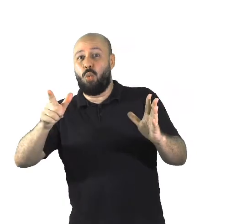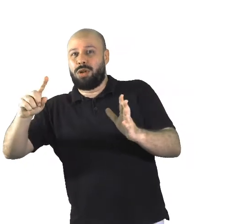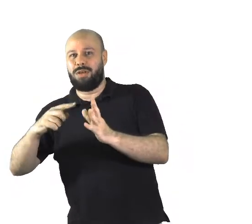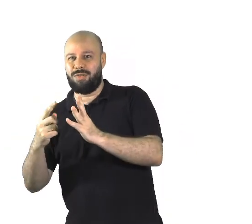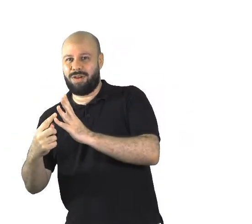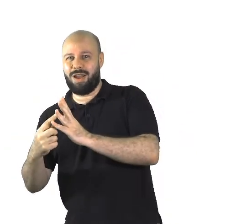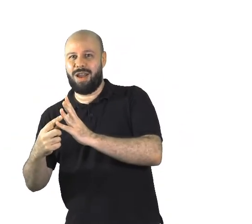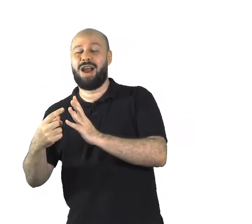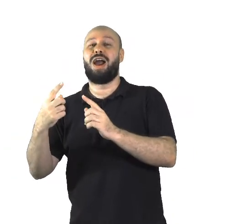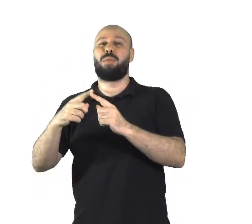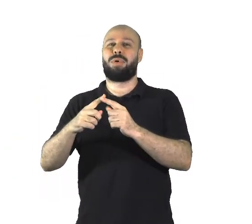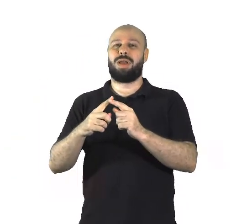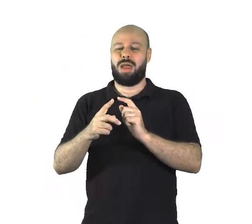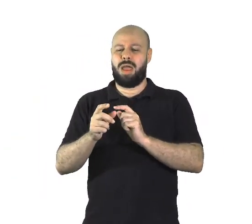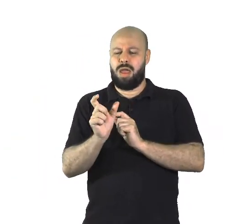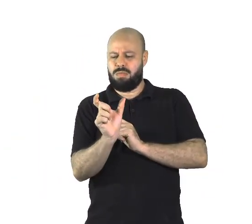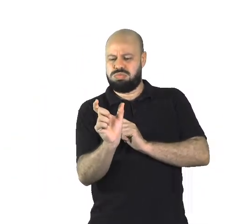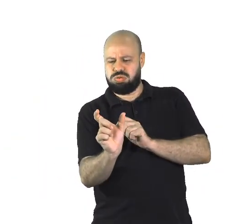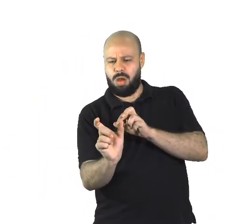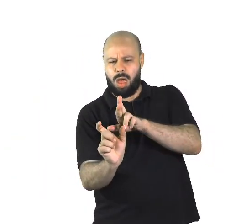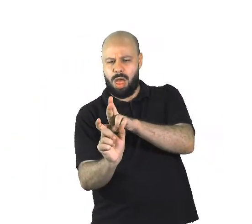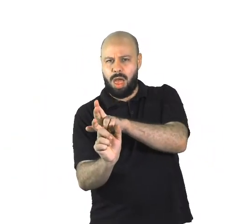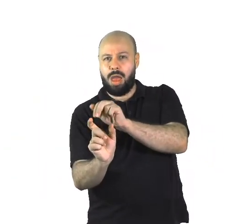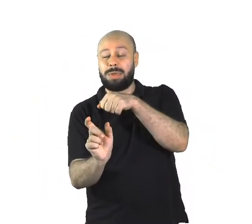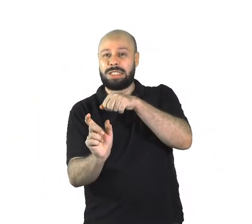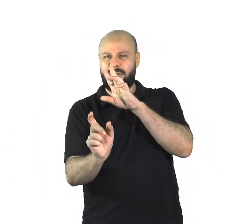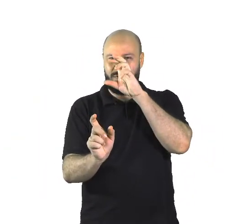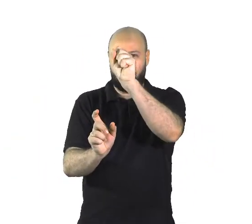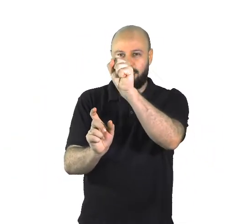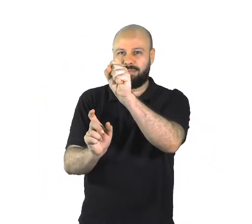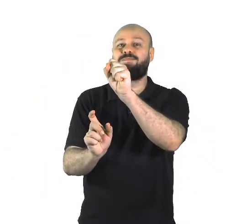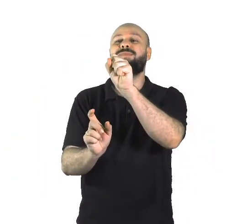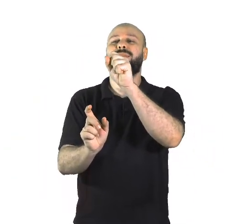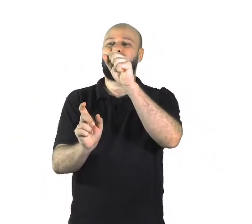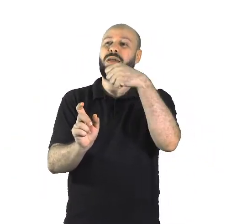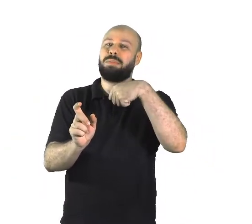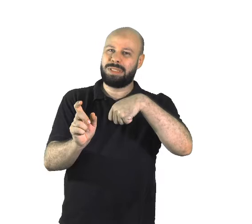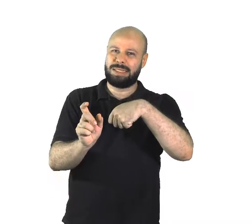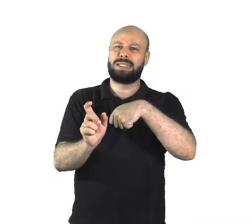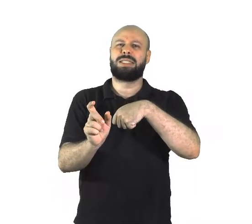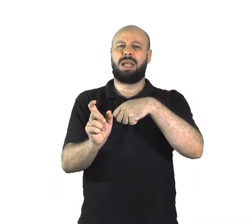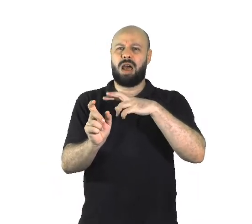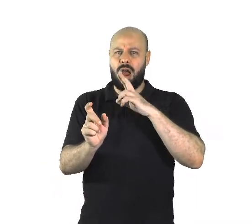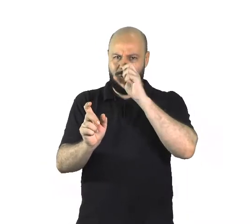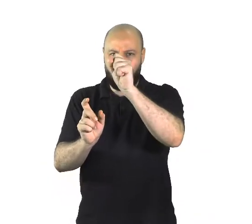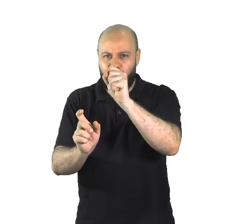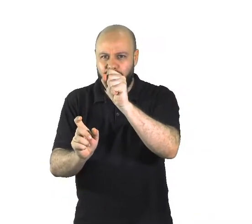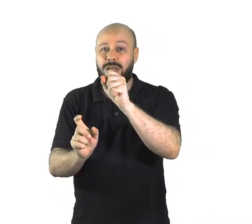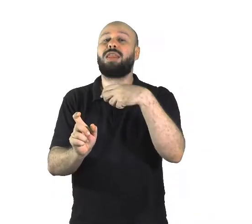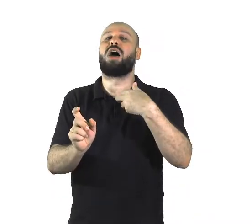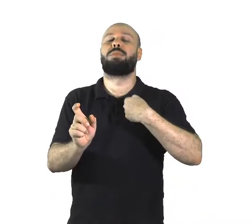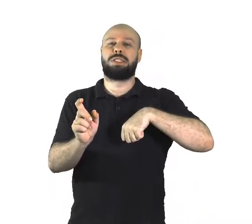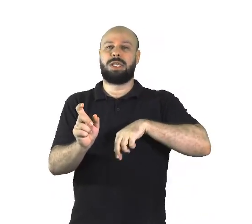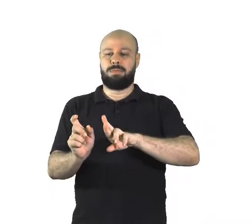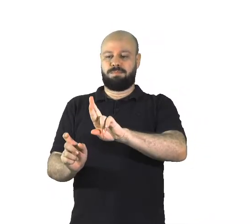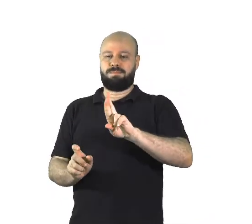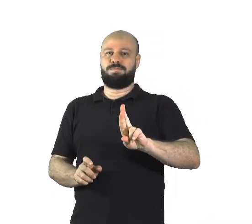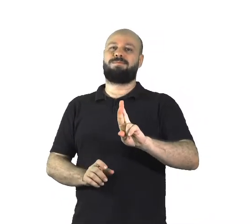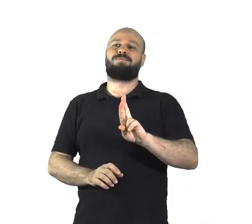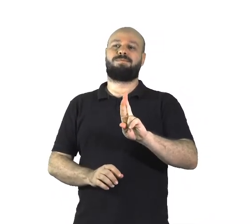para ter a mesma força do R no início, certo? E aí, ó, erra. Então, assim, falei forte.